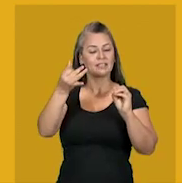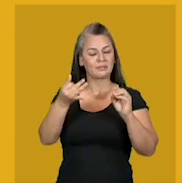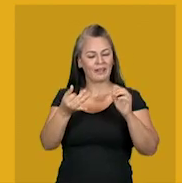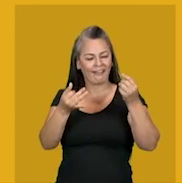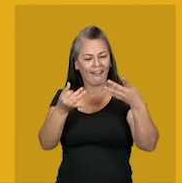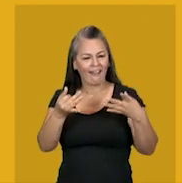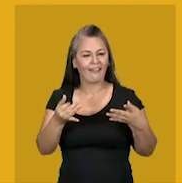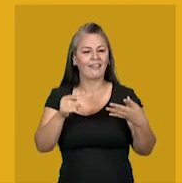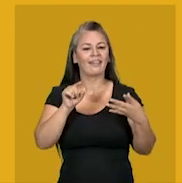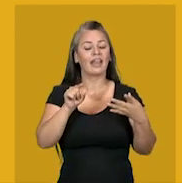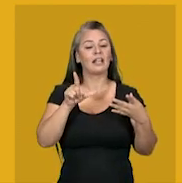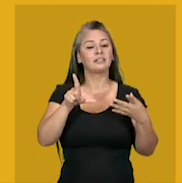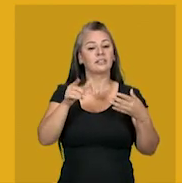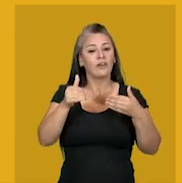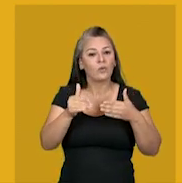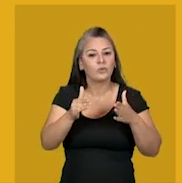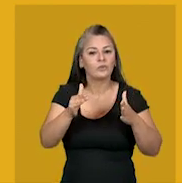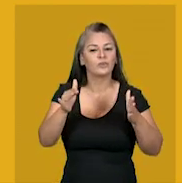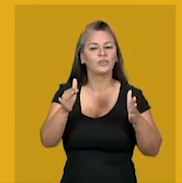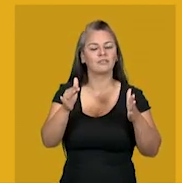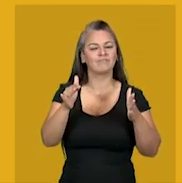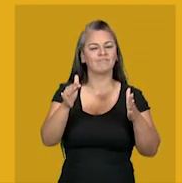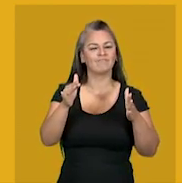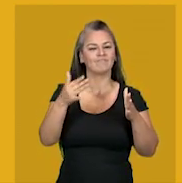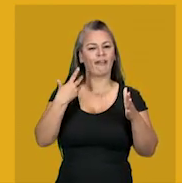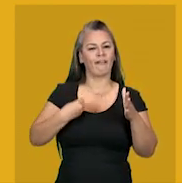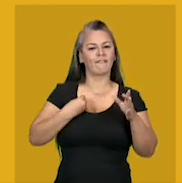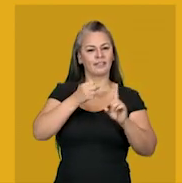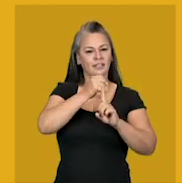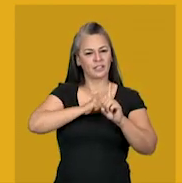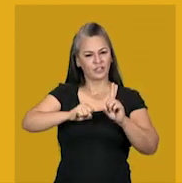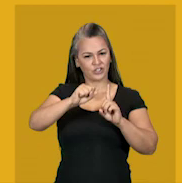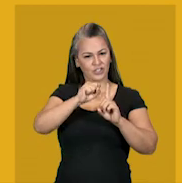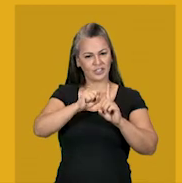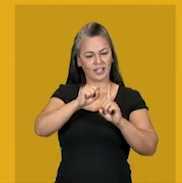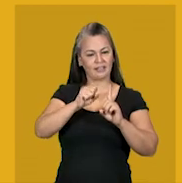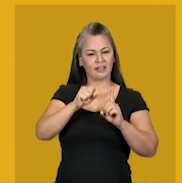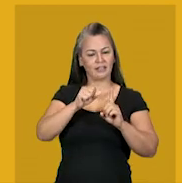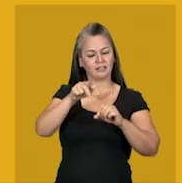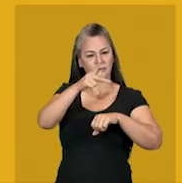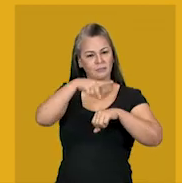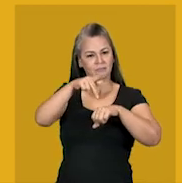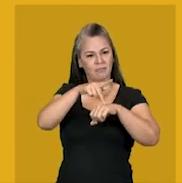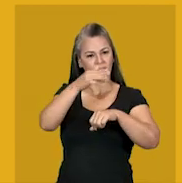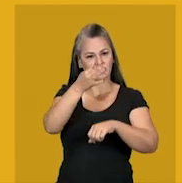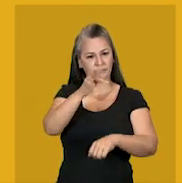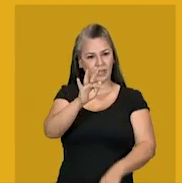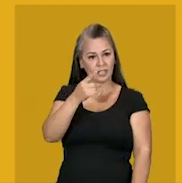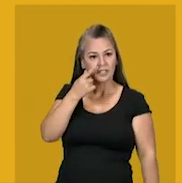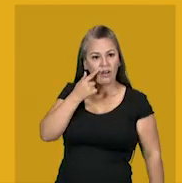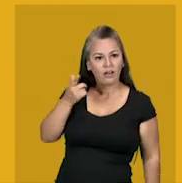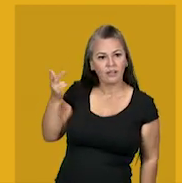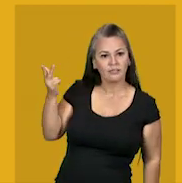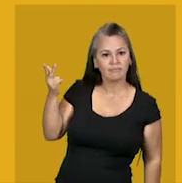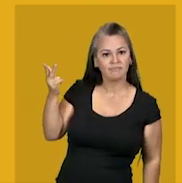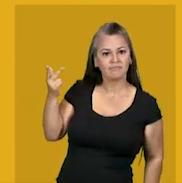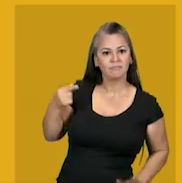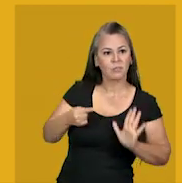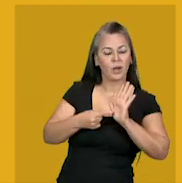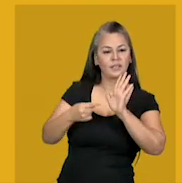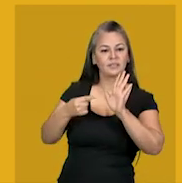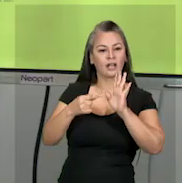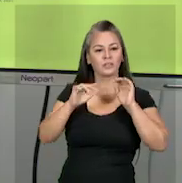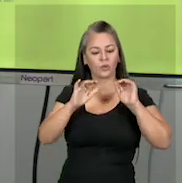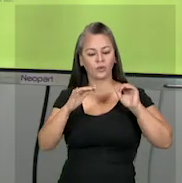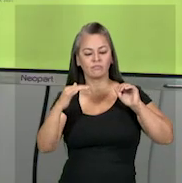da sociedade francesa revolucionária. Nessa imagem a gente consegue ver aqui eles reunidos nessa Assembleia Constituinte, onde eles vão